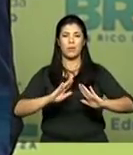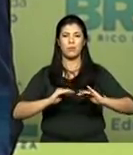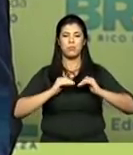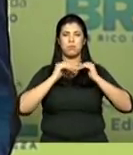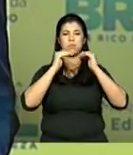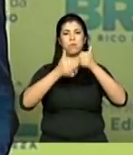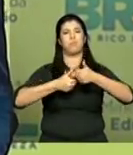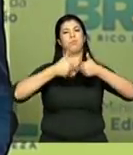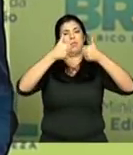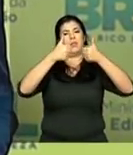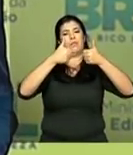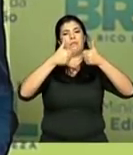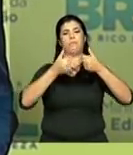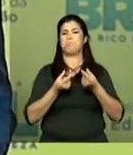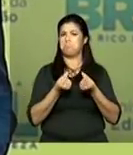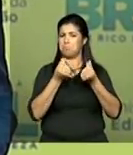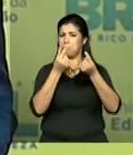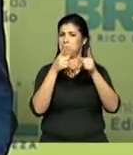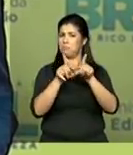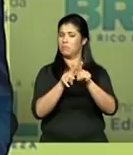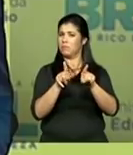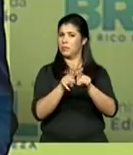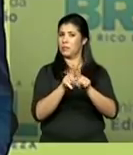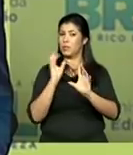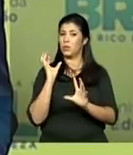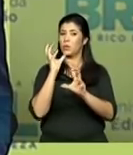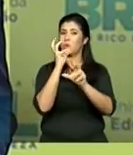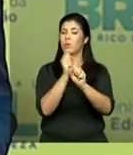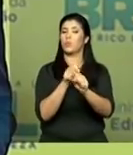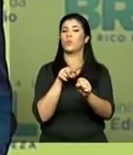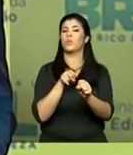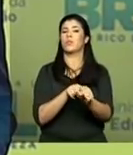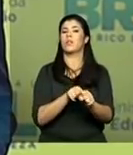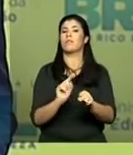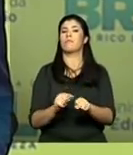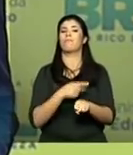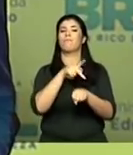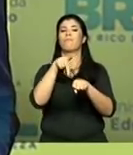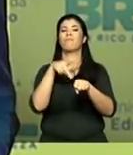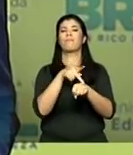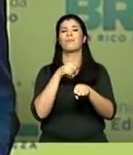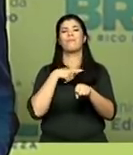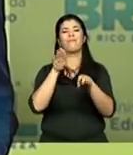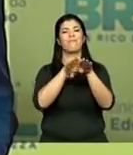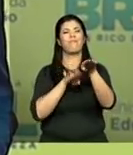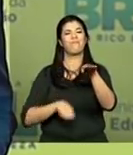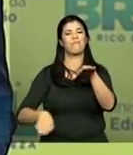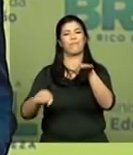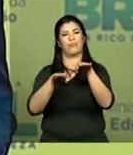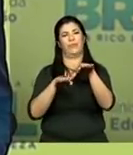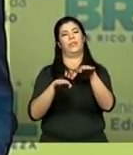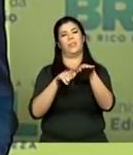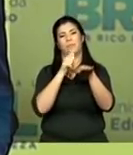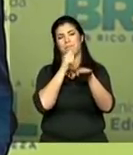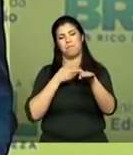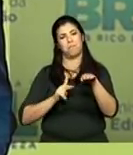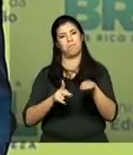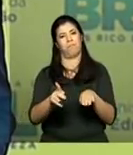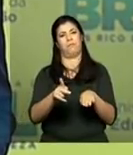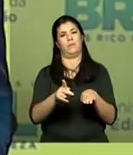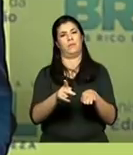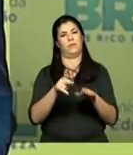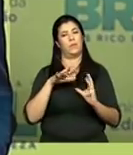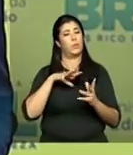mesmo tempo, somos um dos países com maiores desigualdades do planeta.